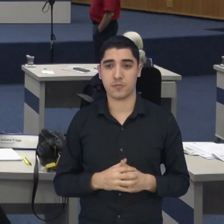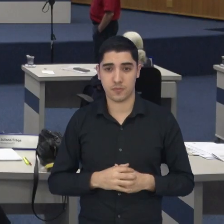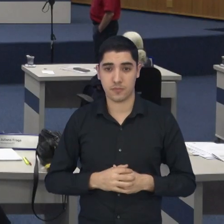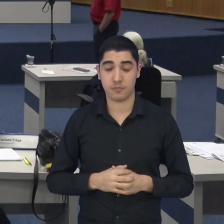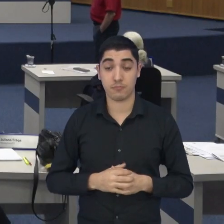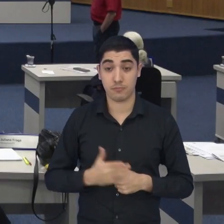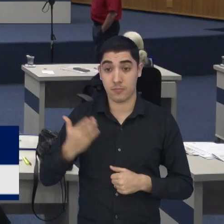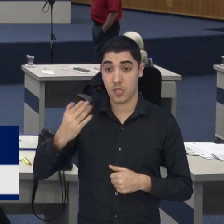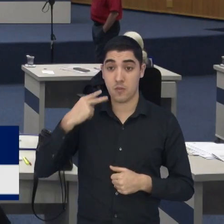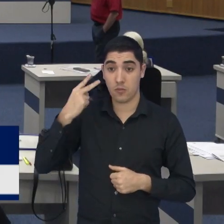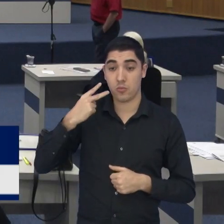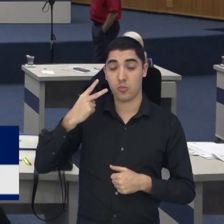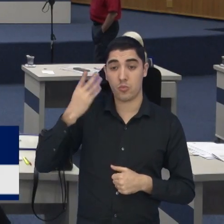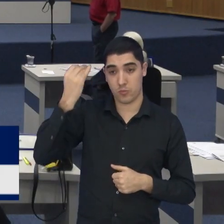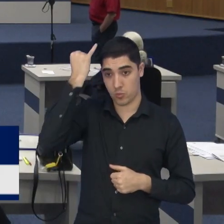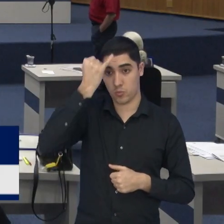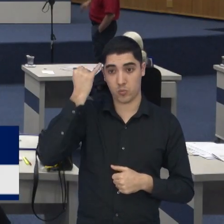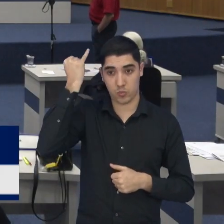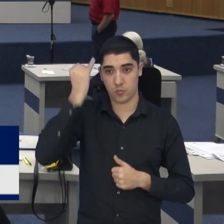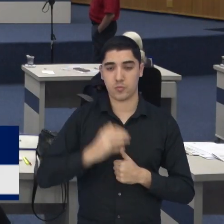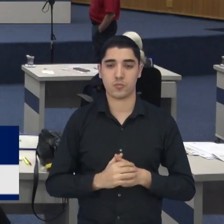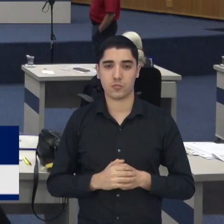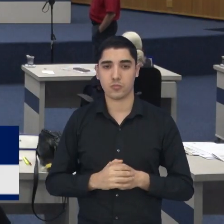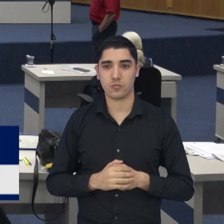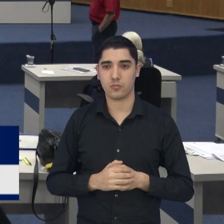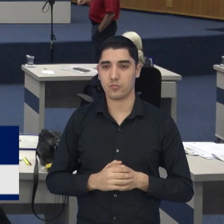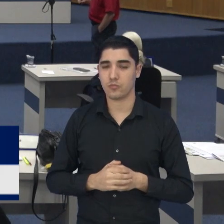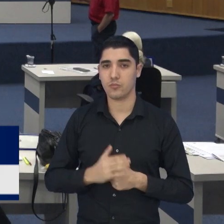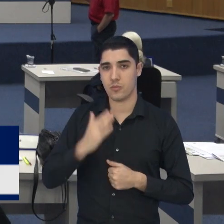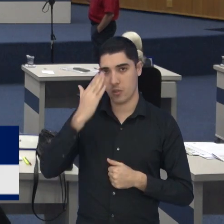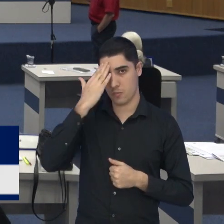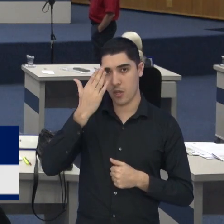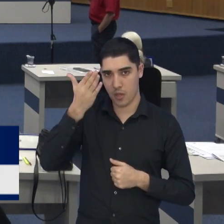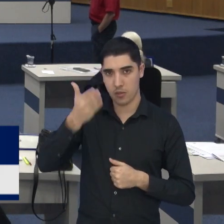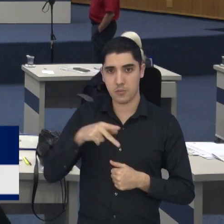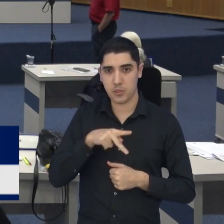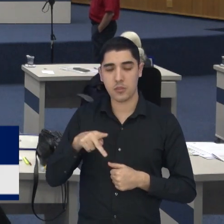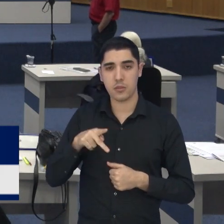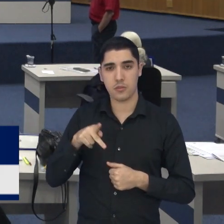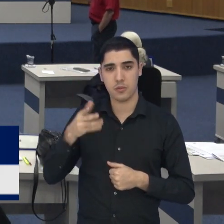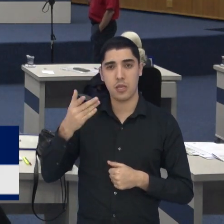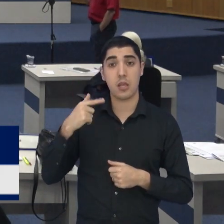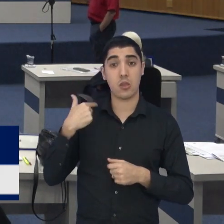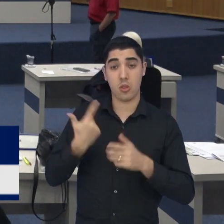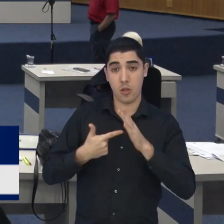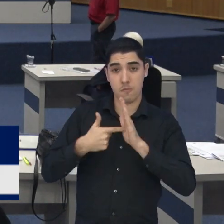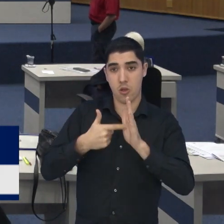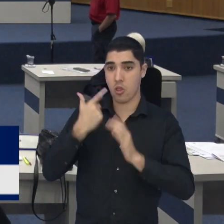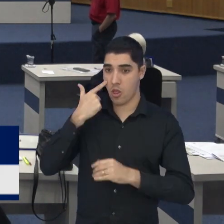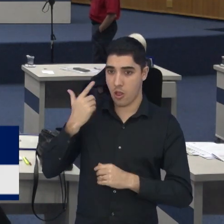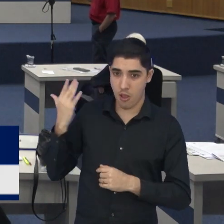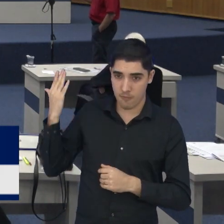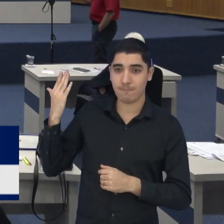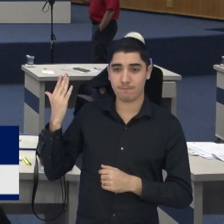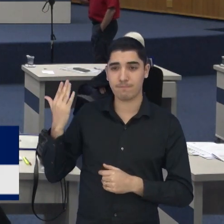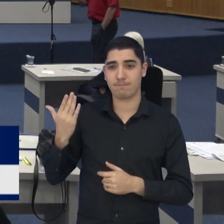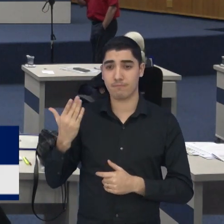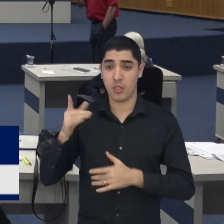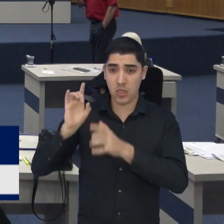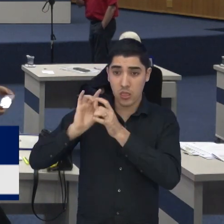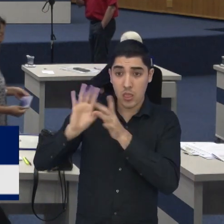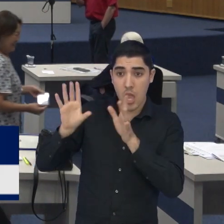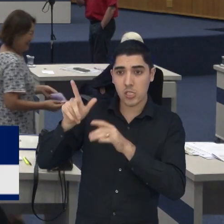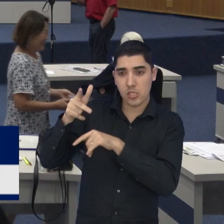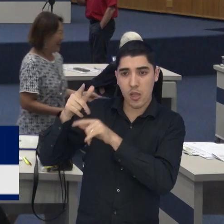votação, vereador Dr. José Cláudio. Obrigado, presidente. Se puder deixar aí a imagem da Amélia e ajuda a justificativa de voto da gente contrário, obrigado,